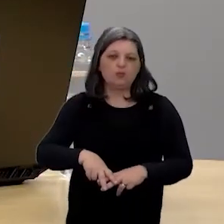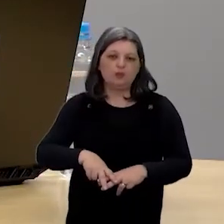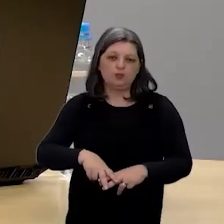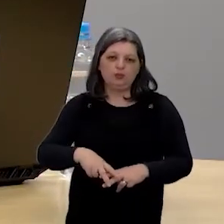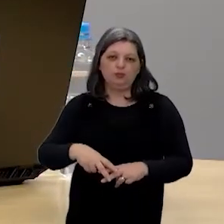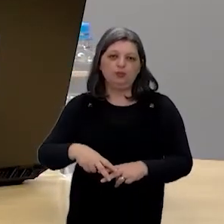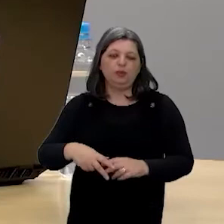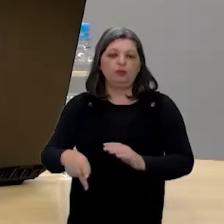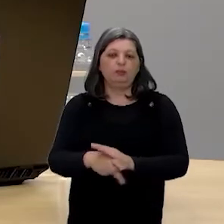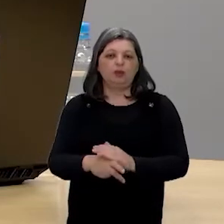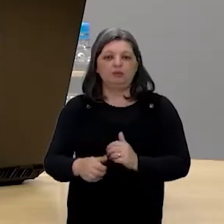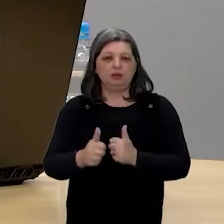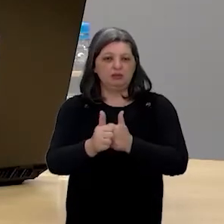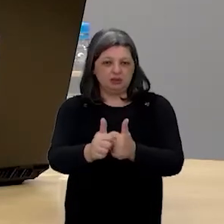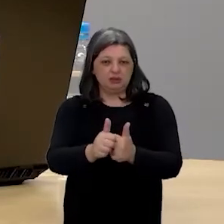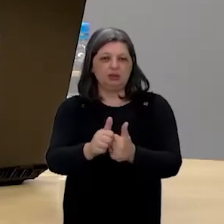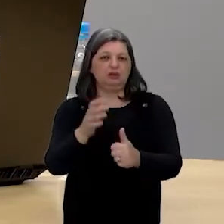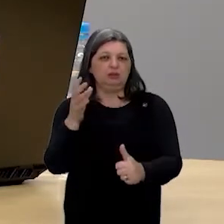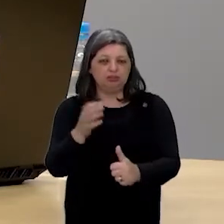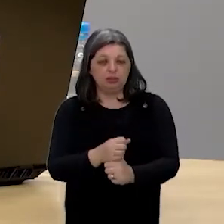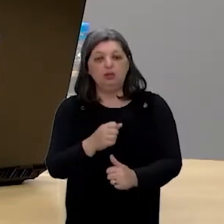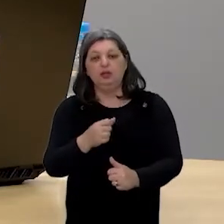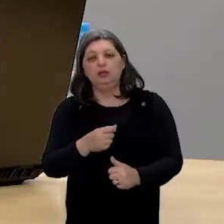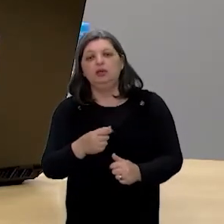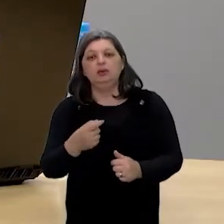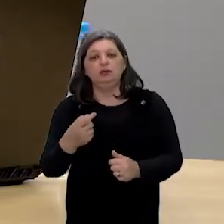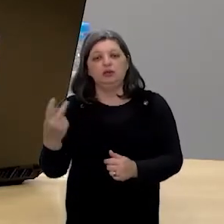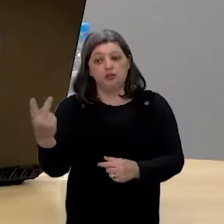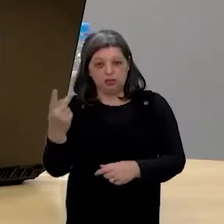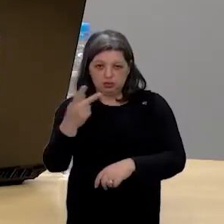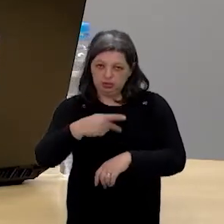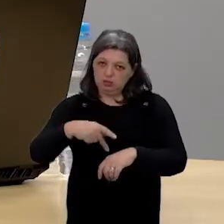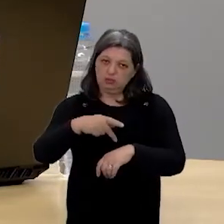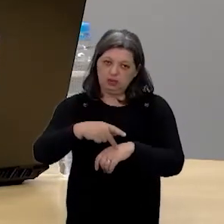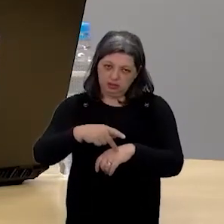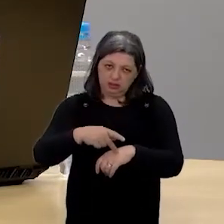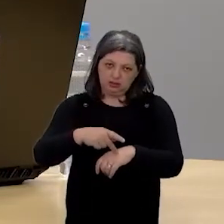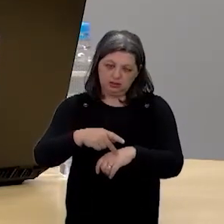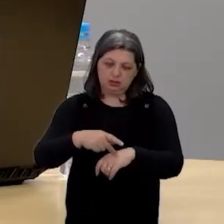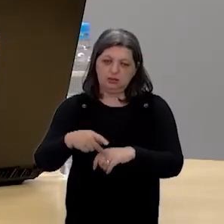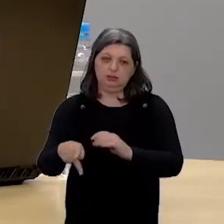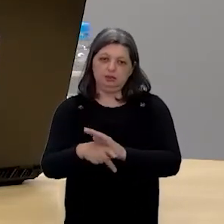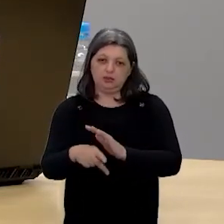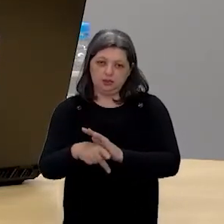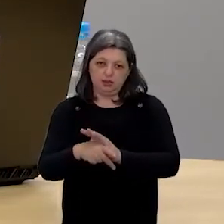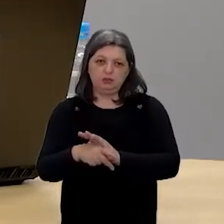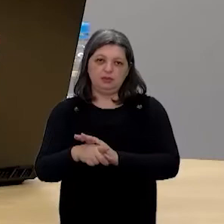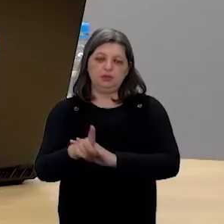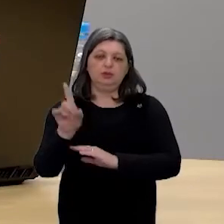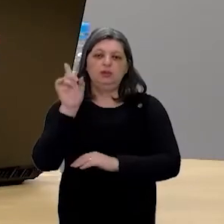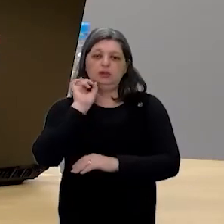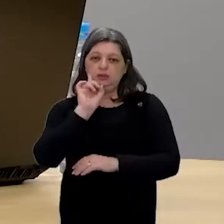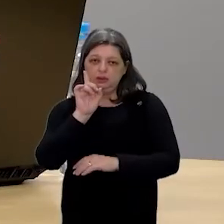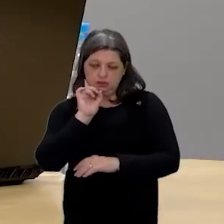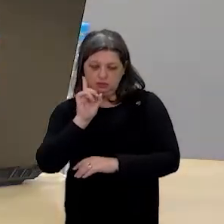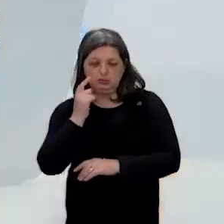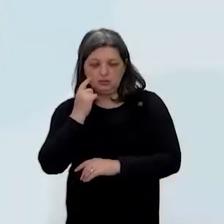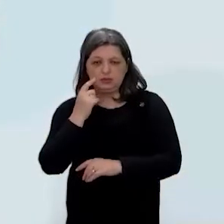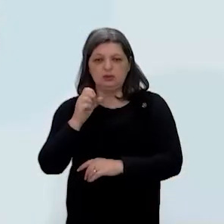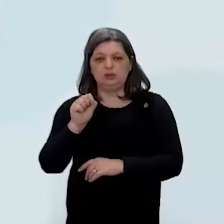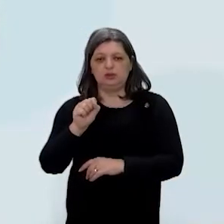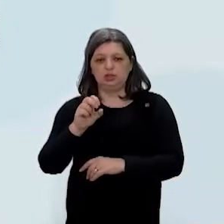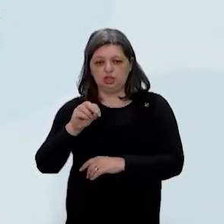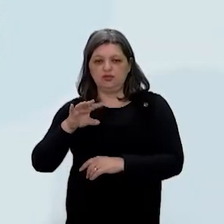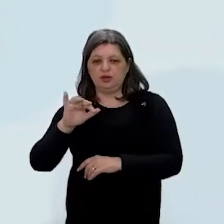e isso aconteceu, gente, dos dois lados, tanto do lado norte-americano como do lado soviético. Então, a gente vai dar uma olhadinha aí